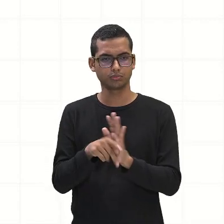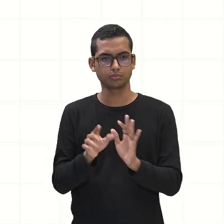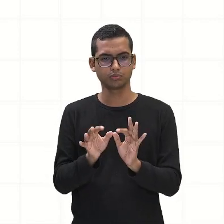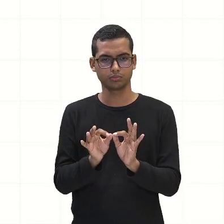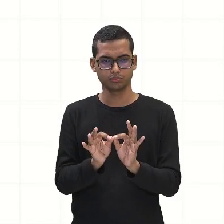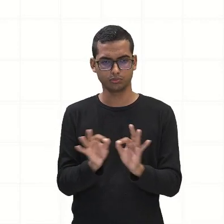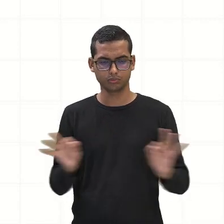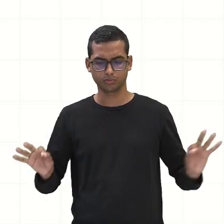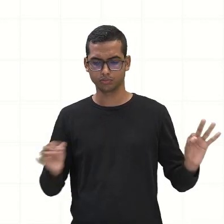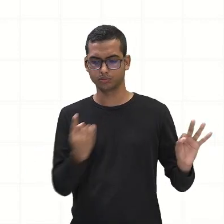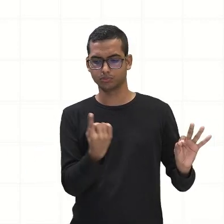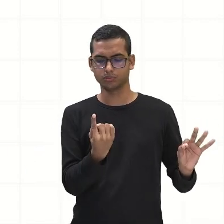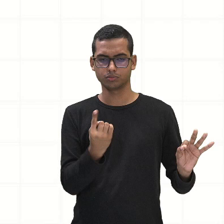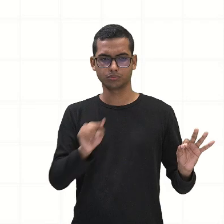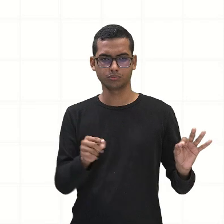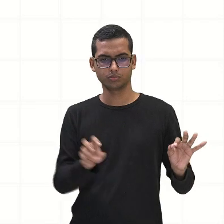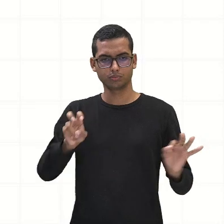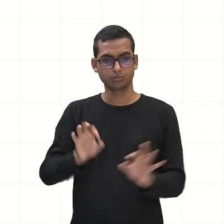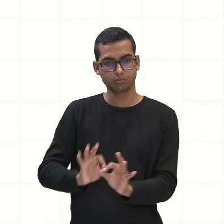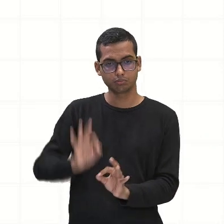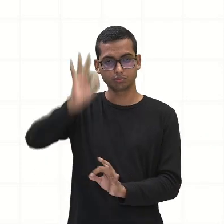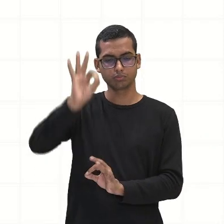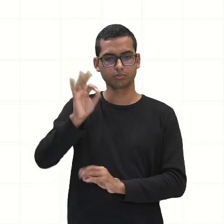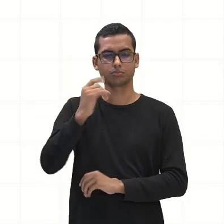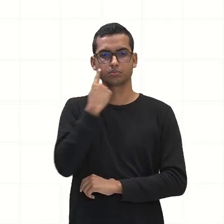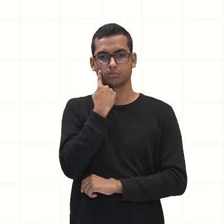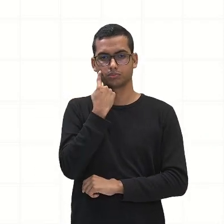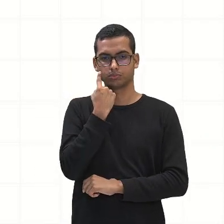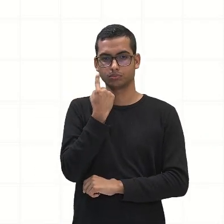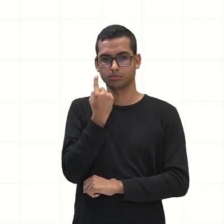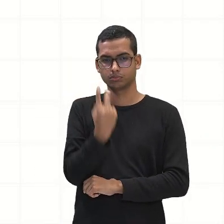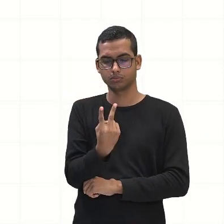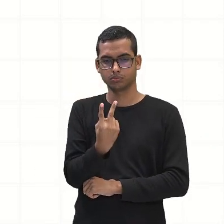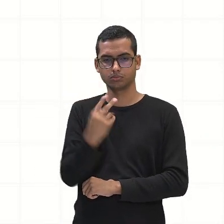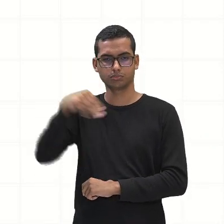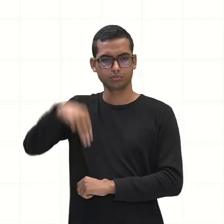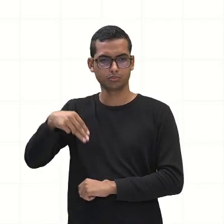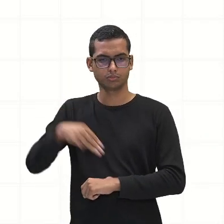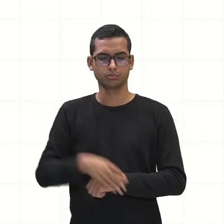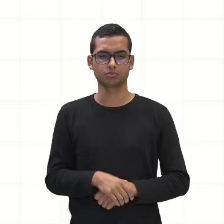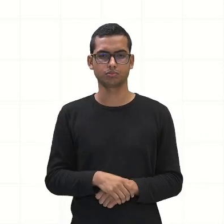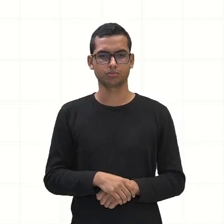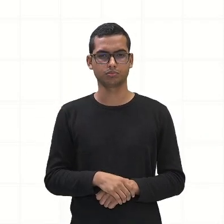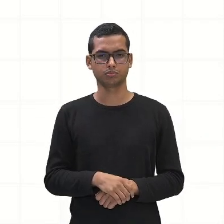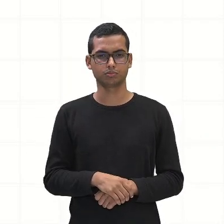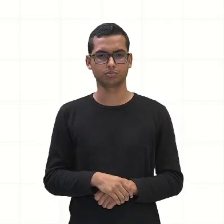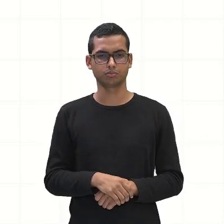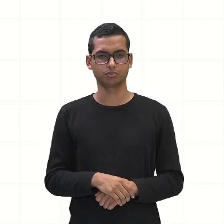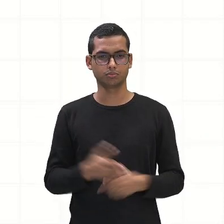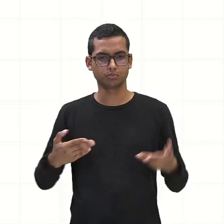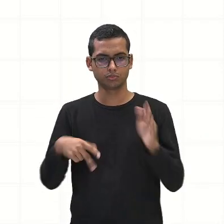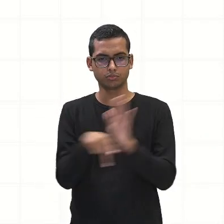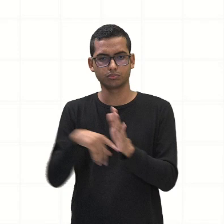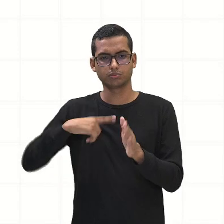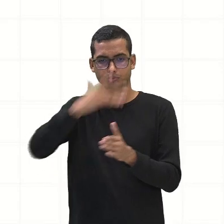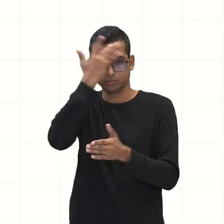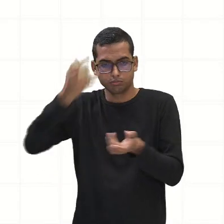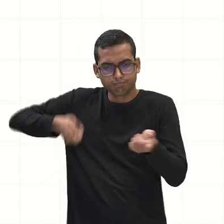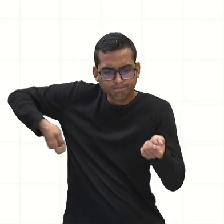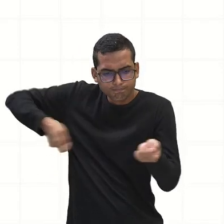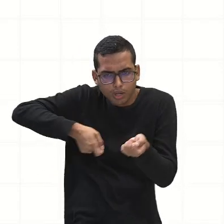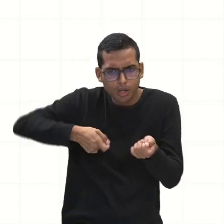metros. Um jogador deve lançar a bola branca do ponto B e acertar a bola preta no ponto